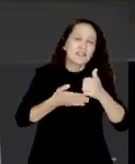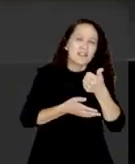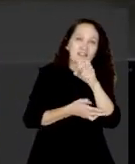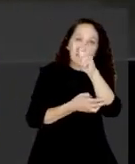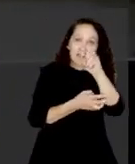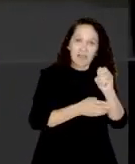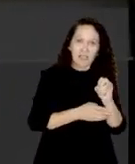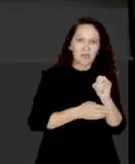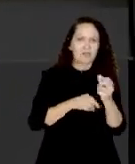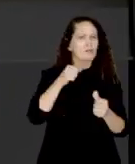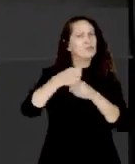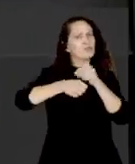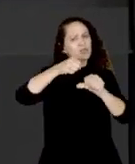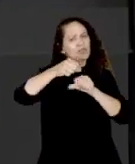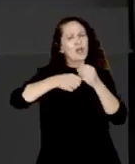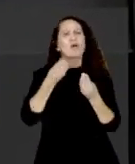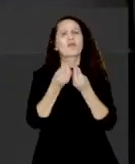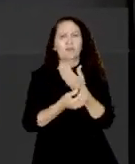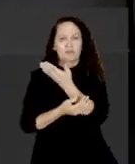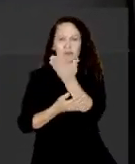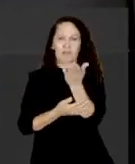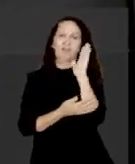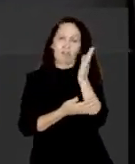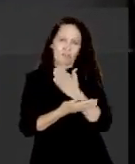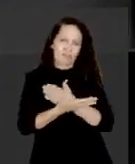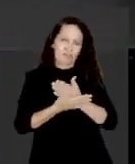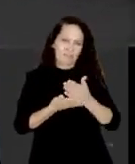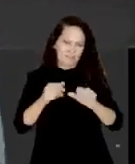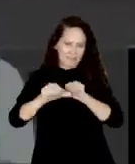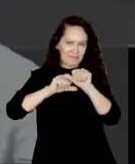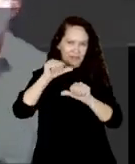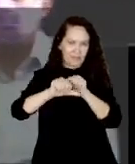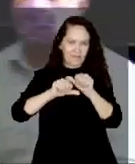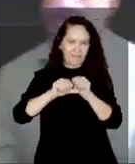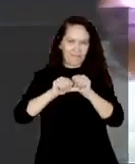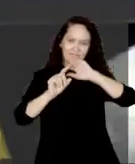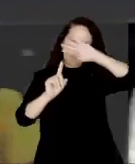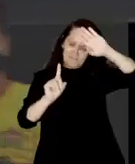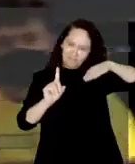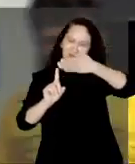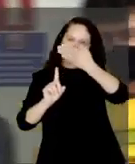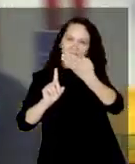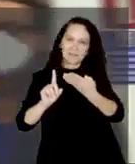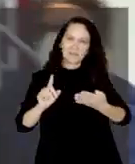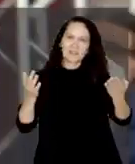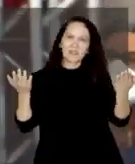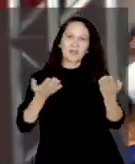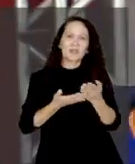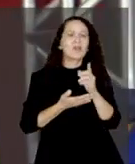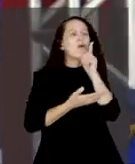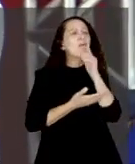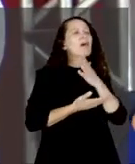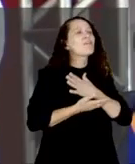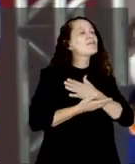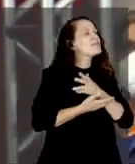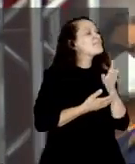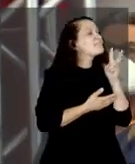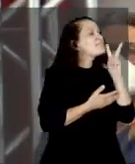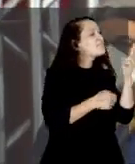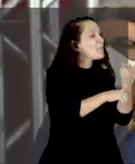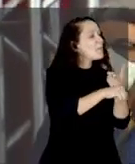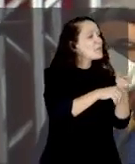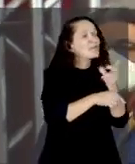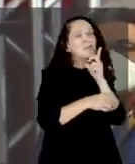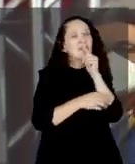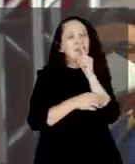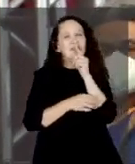símbolo, num herói. Porque muitos outros que morreram ficaram desconhecidos.